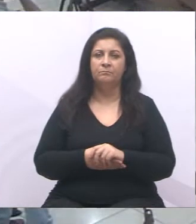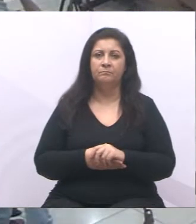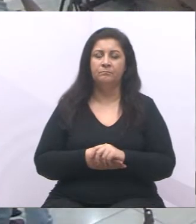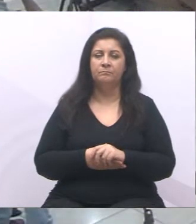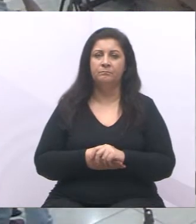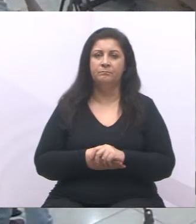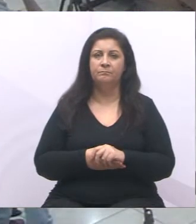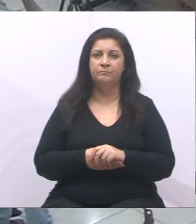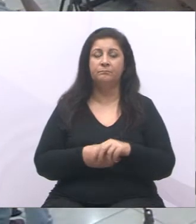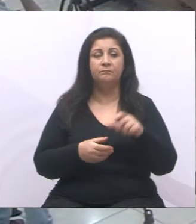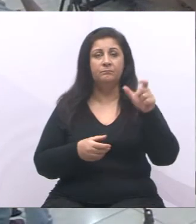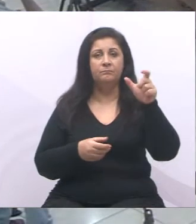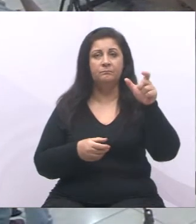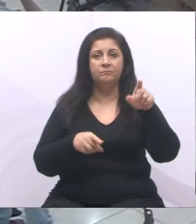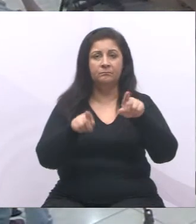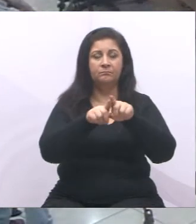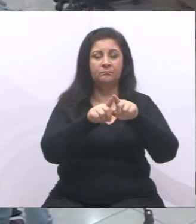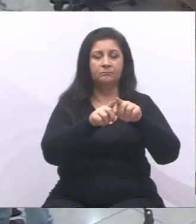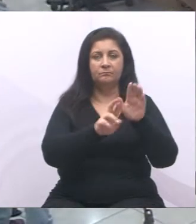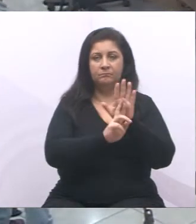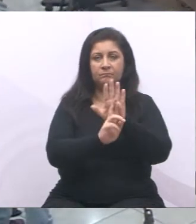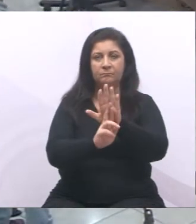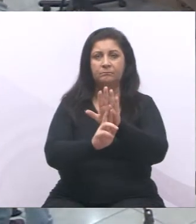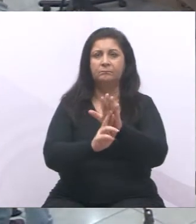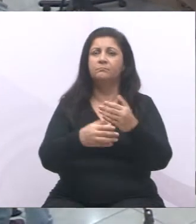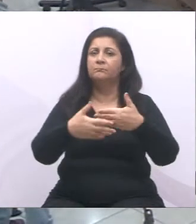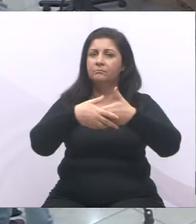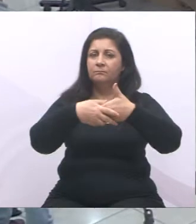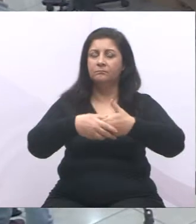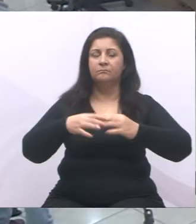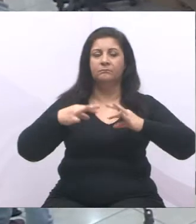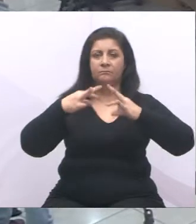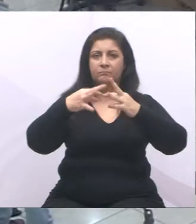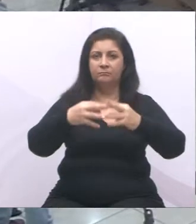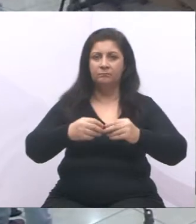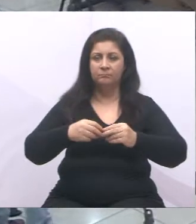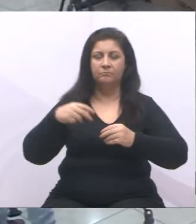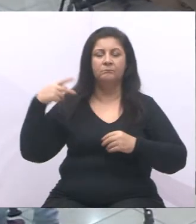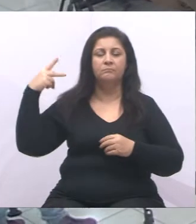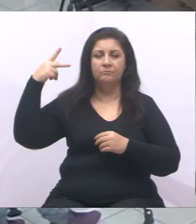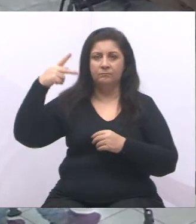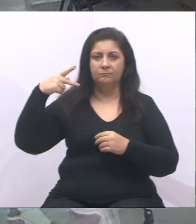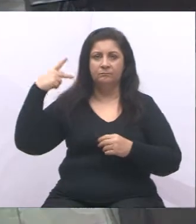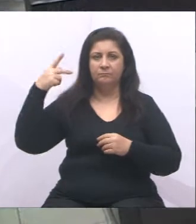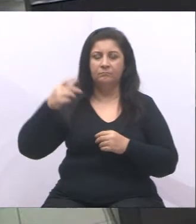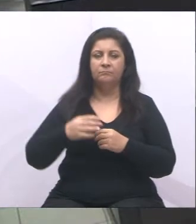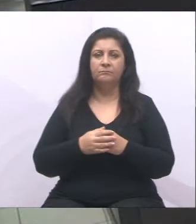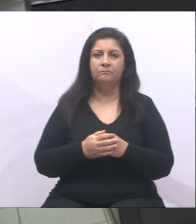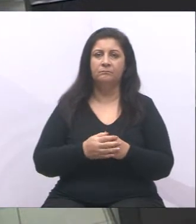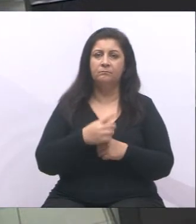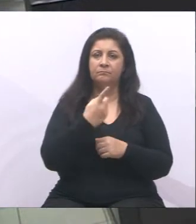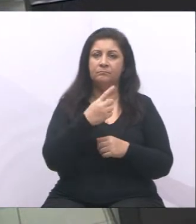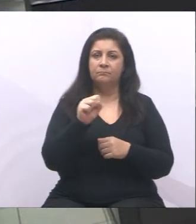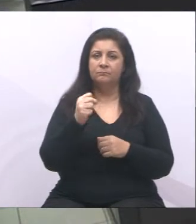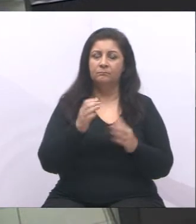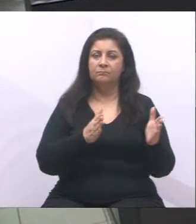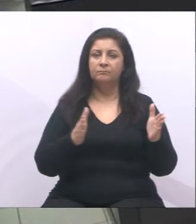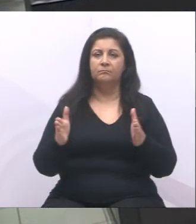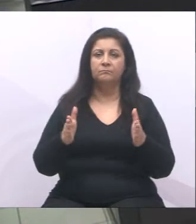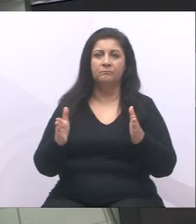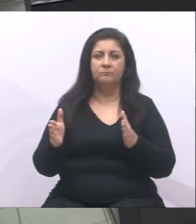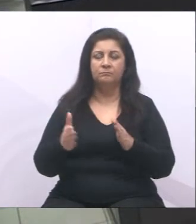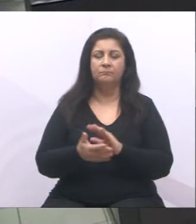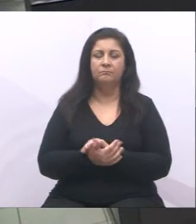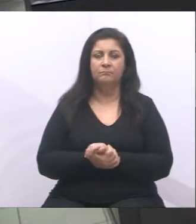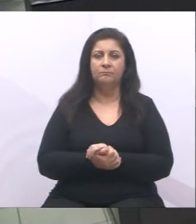de quem cumprimento todos os vereadores eleitos para a 18ª legislatura